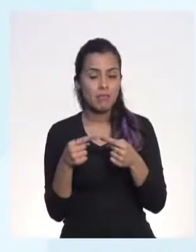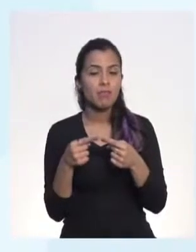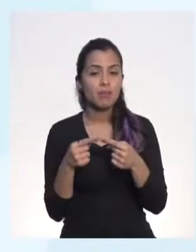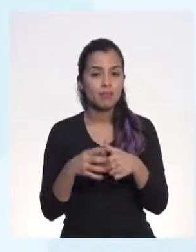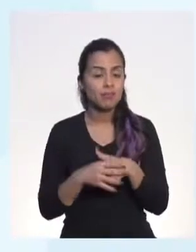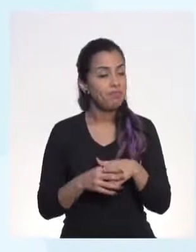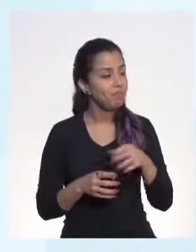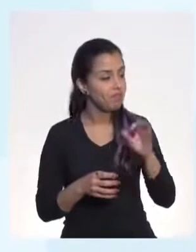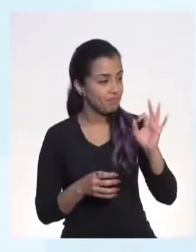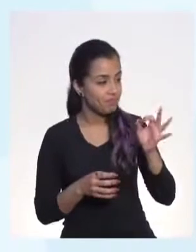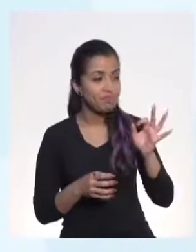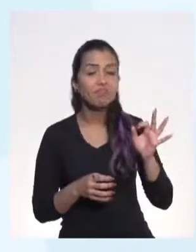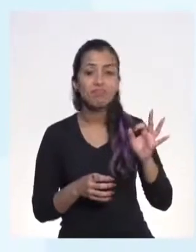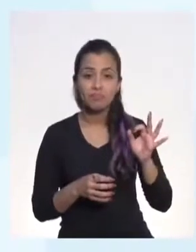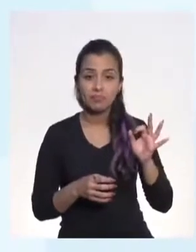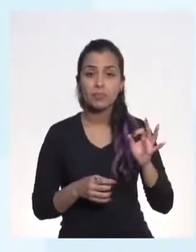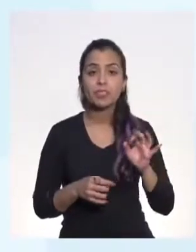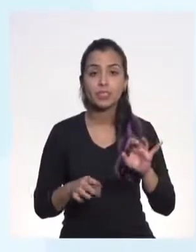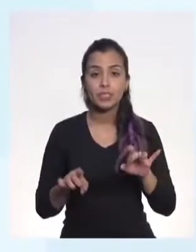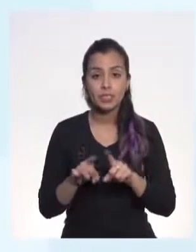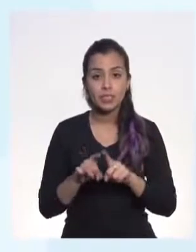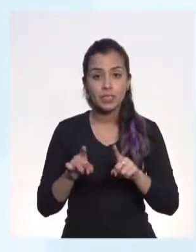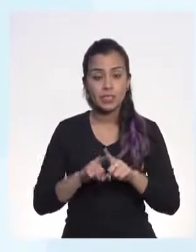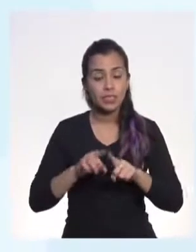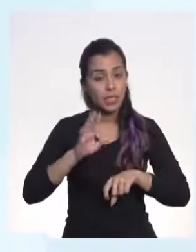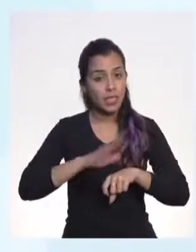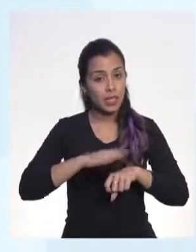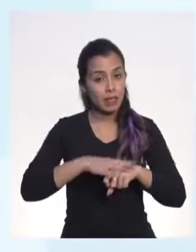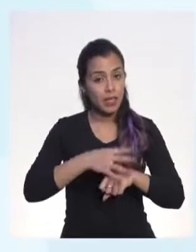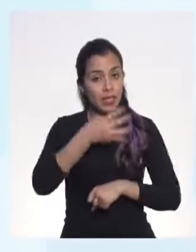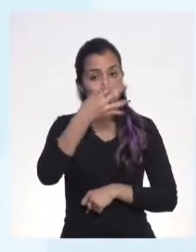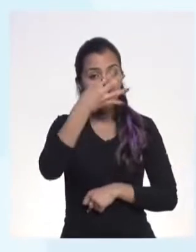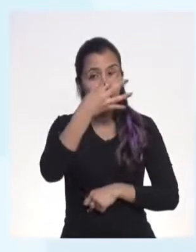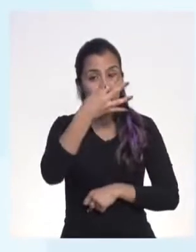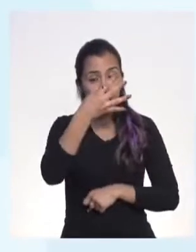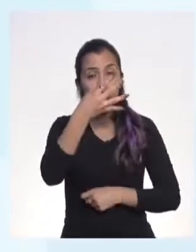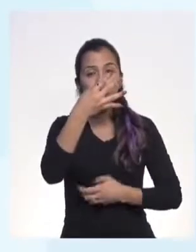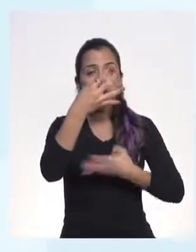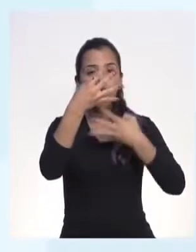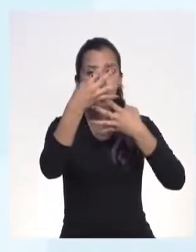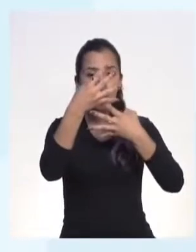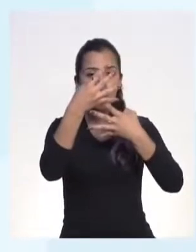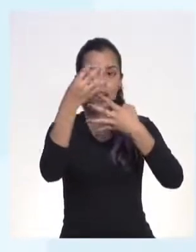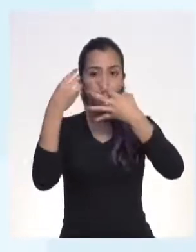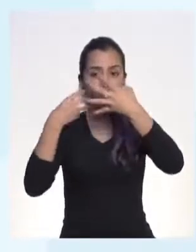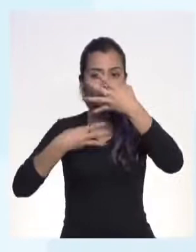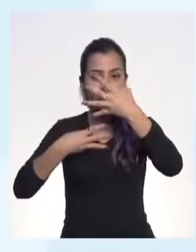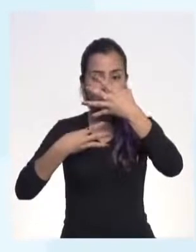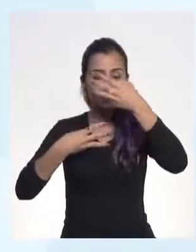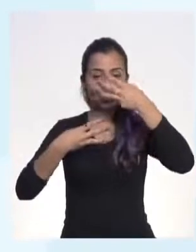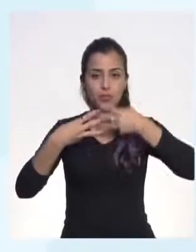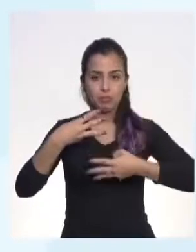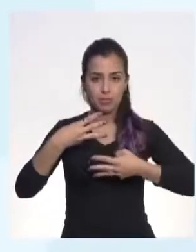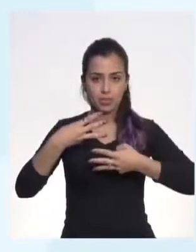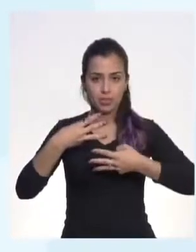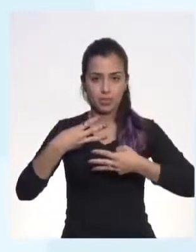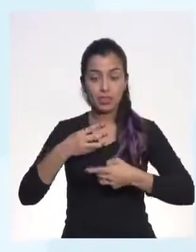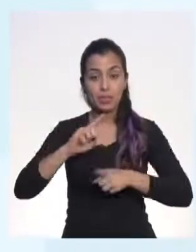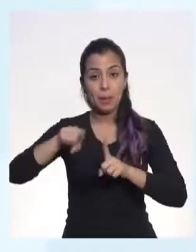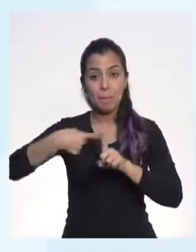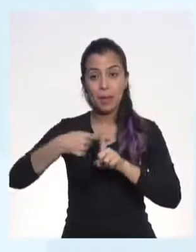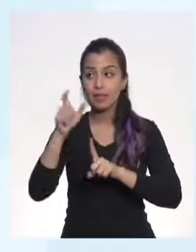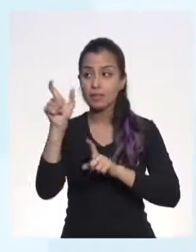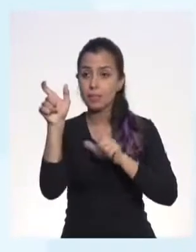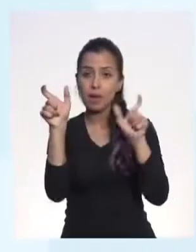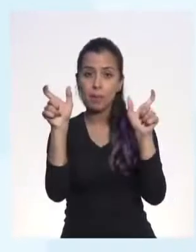arejada e isso porque ele fez quatro e quatro e pensou no jogo de rimas Tá